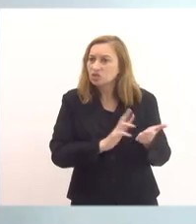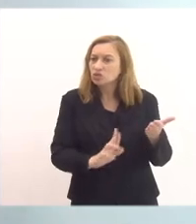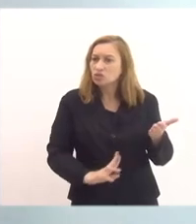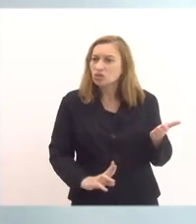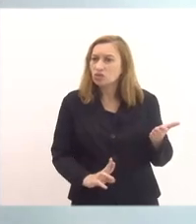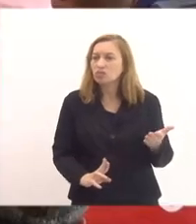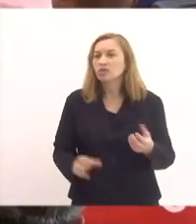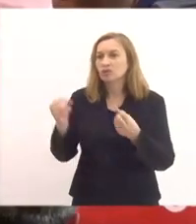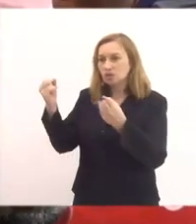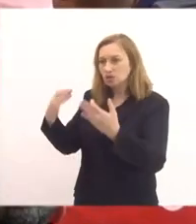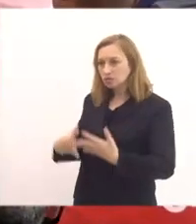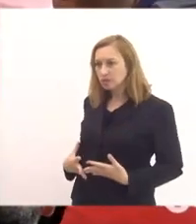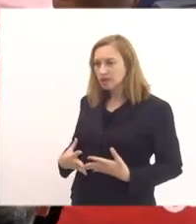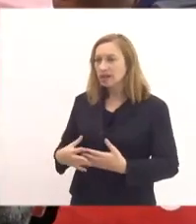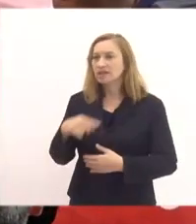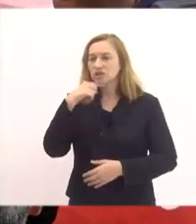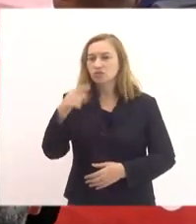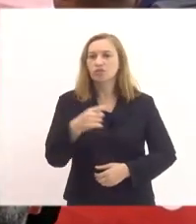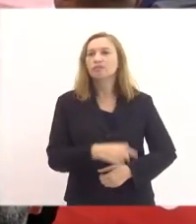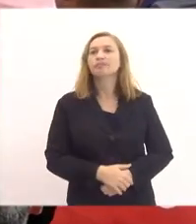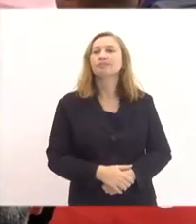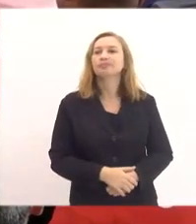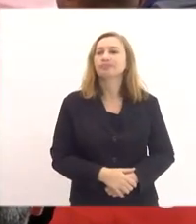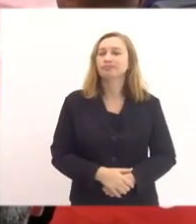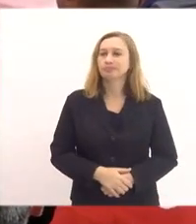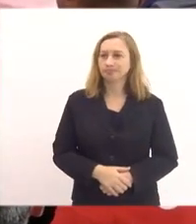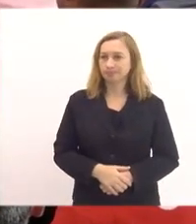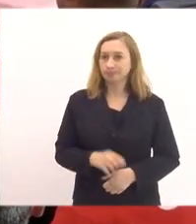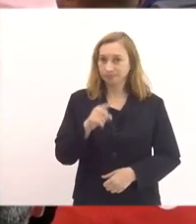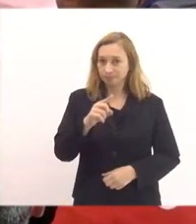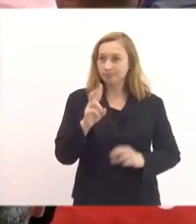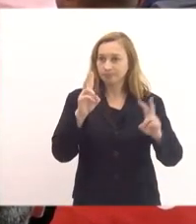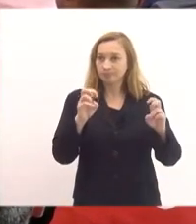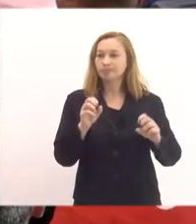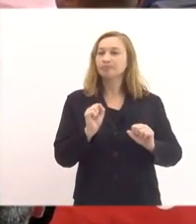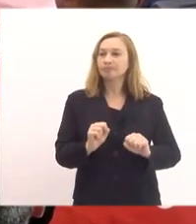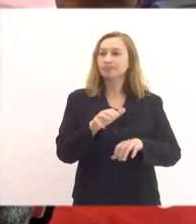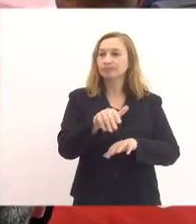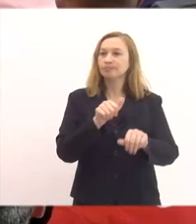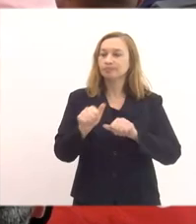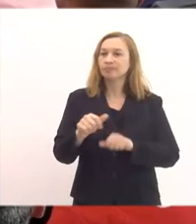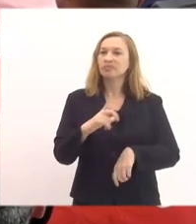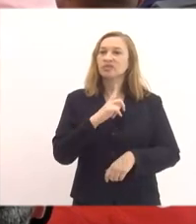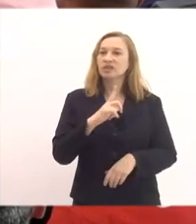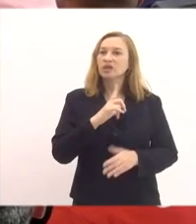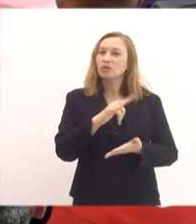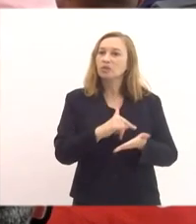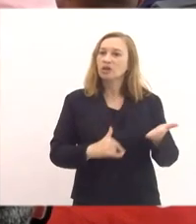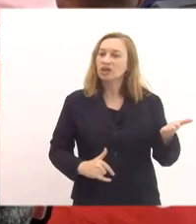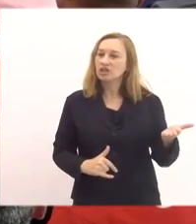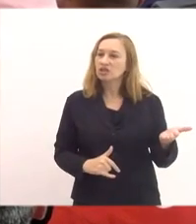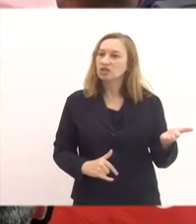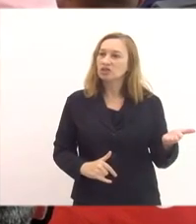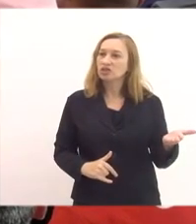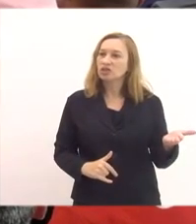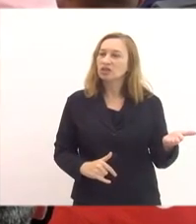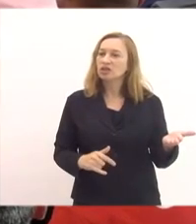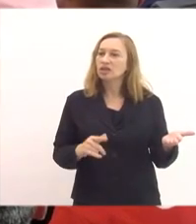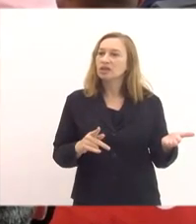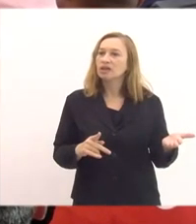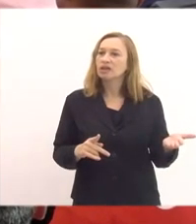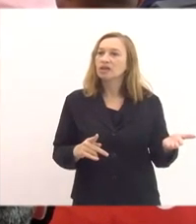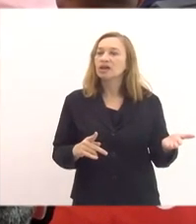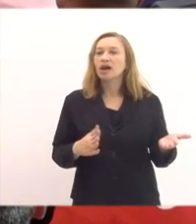Deixa eu esclarecer, então, essa dúvida. Nesse caso, foi possível chamar, pois havia uma lista daqueles que haviam sido